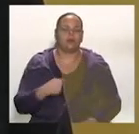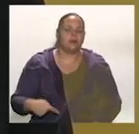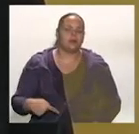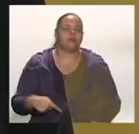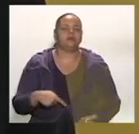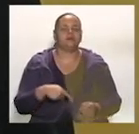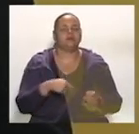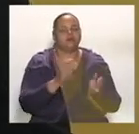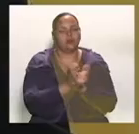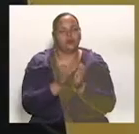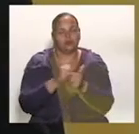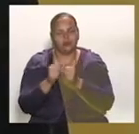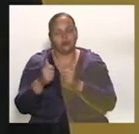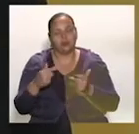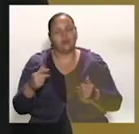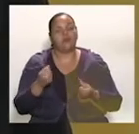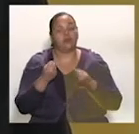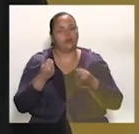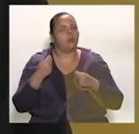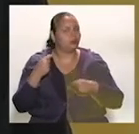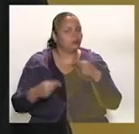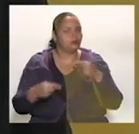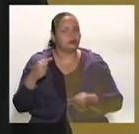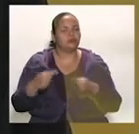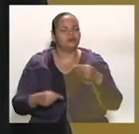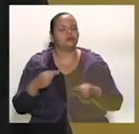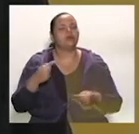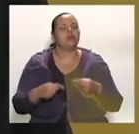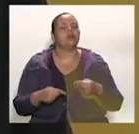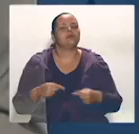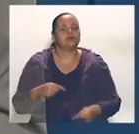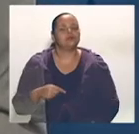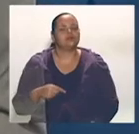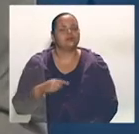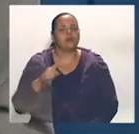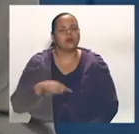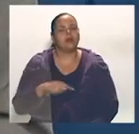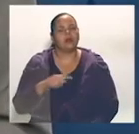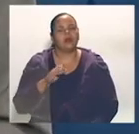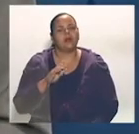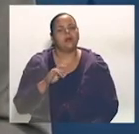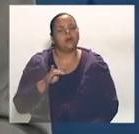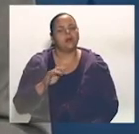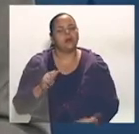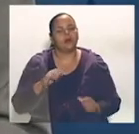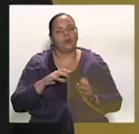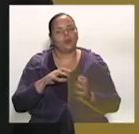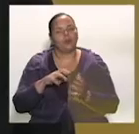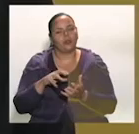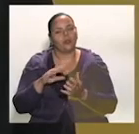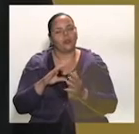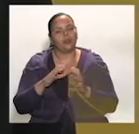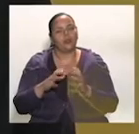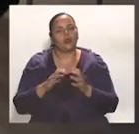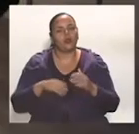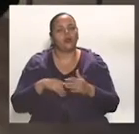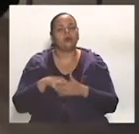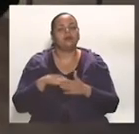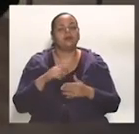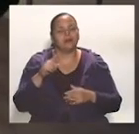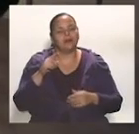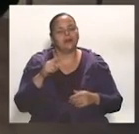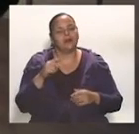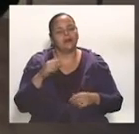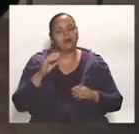clube, eles têm uma força política muito grande. Muito. Né? Vide a bancada da bola no Congresso Nacional. Sim, sim. Que custou a ser